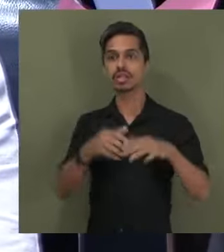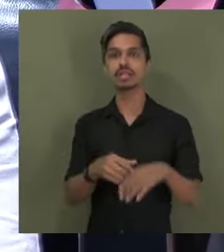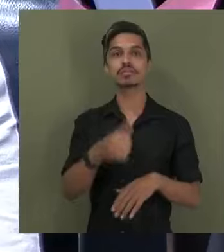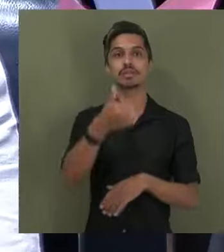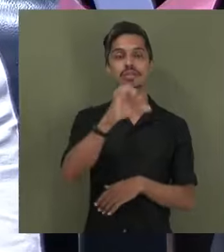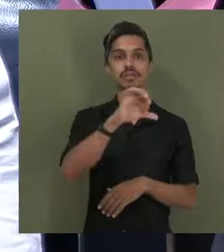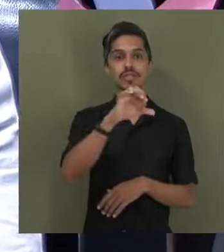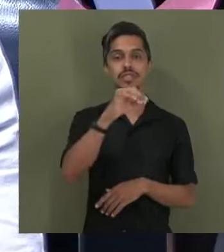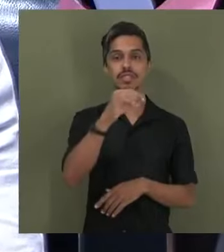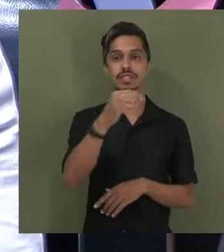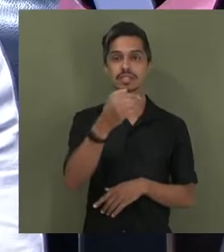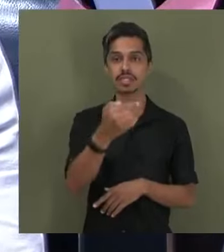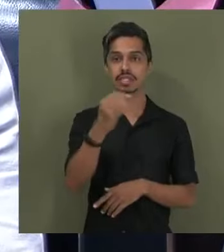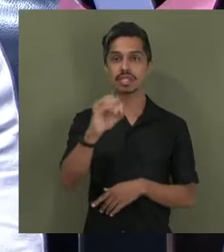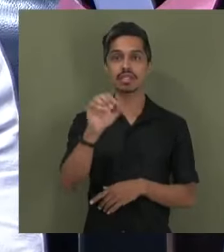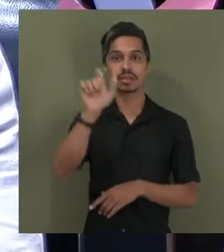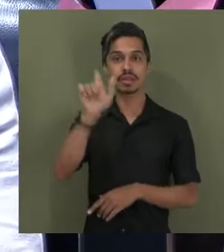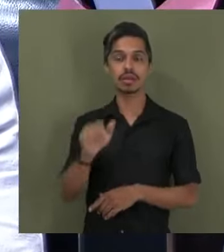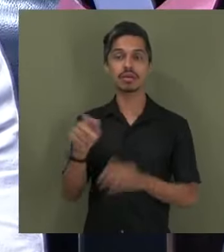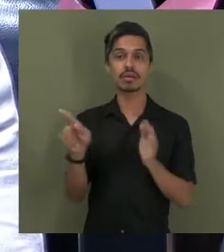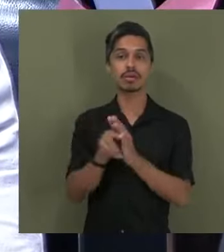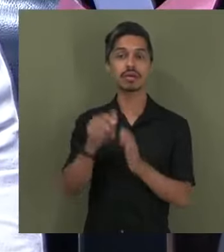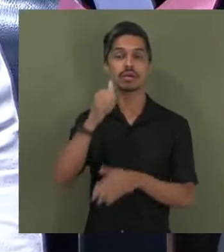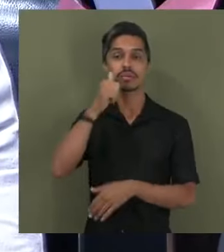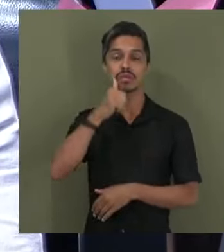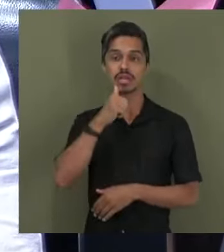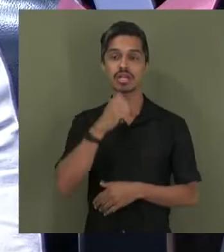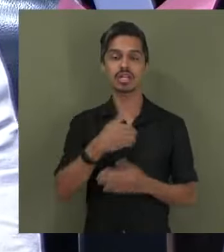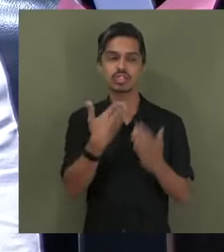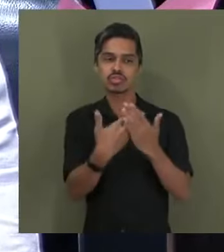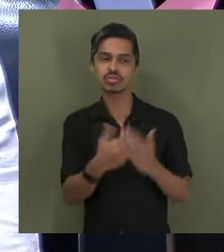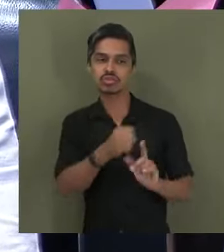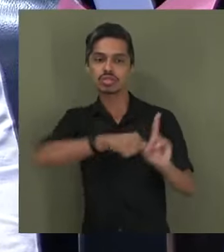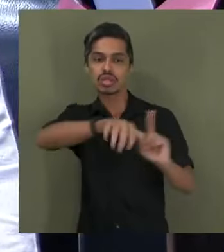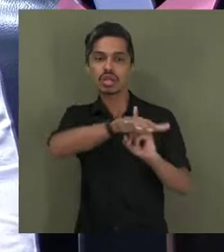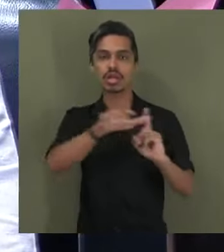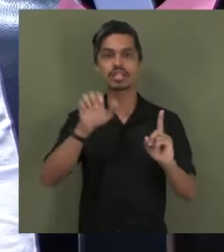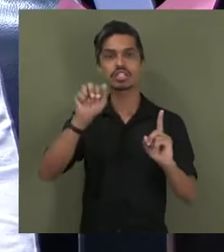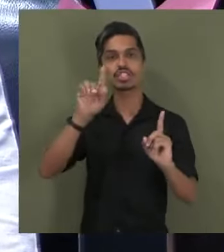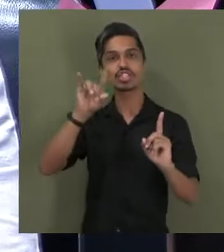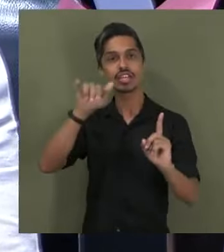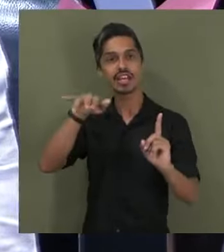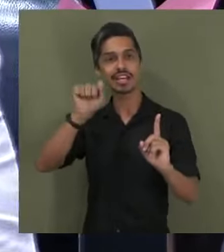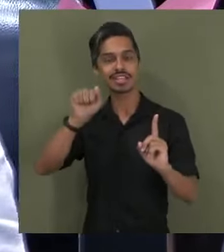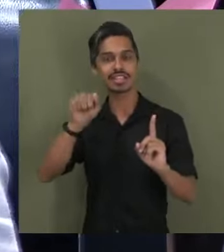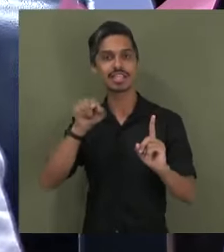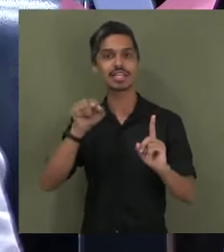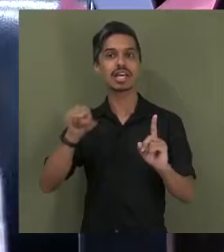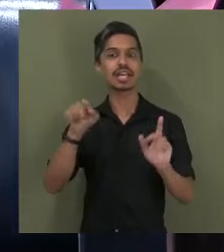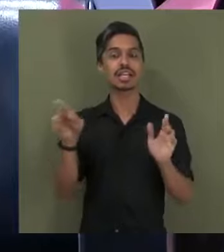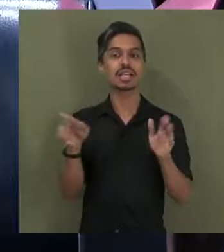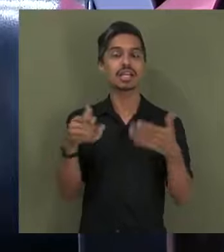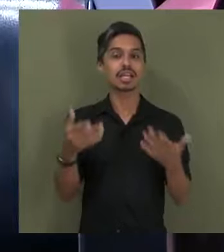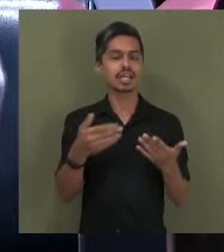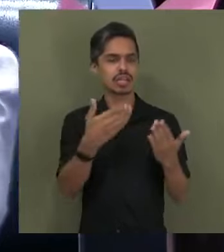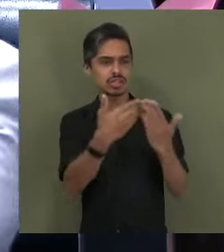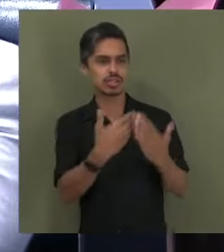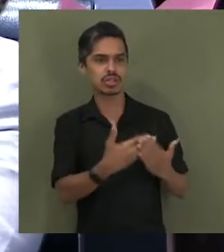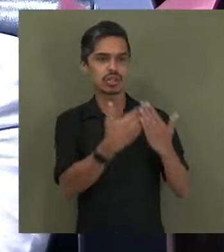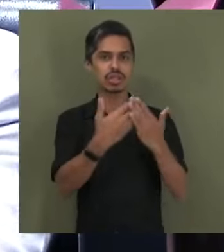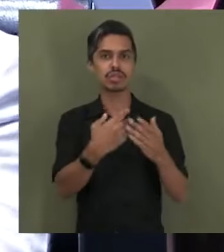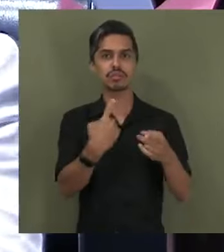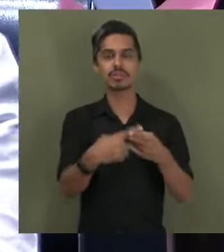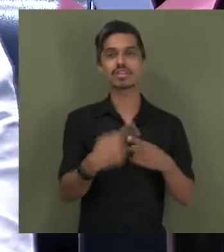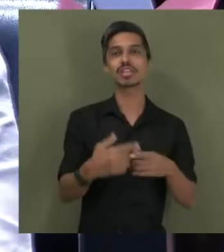socióloga sul-africana Diana Russell, que buscava exatamente dar visibilidade às violências sofridas